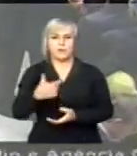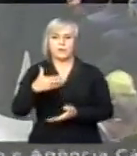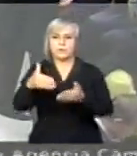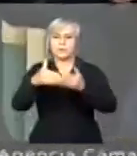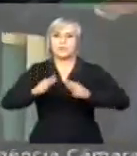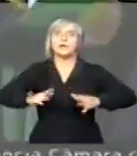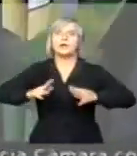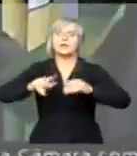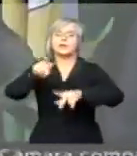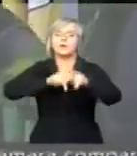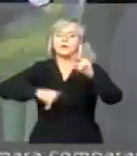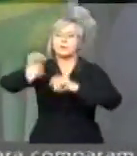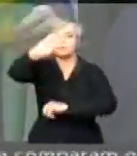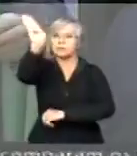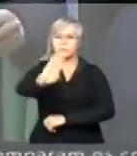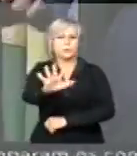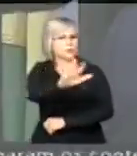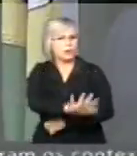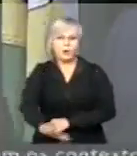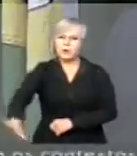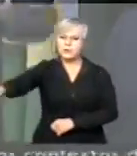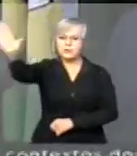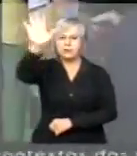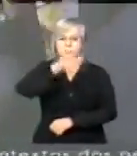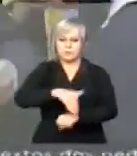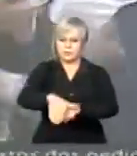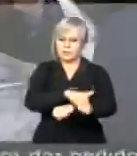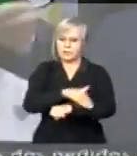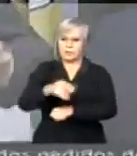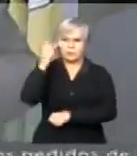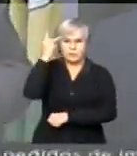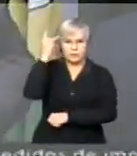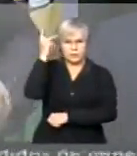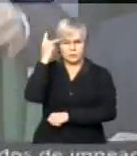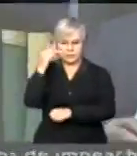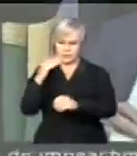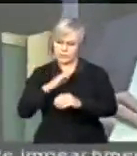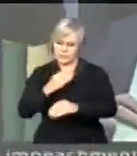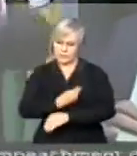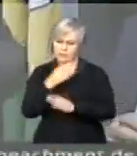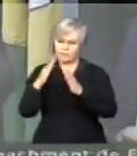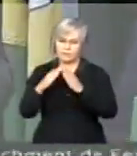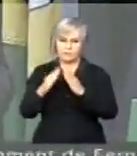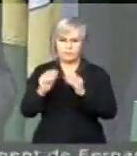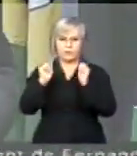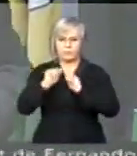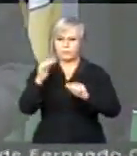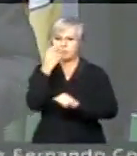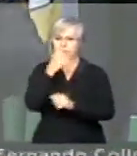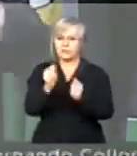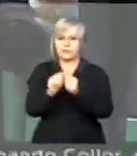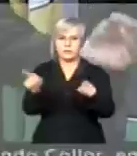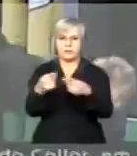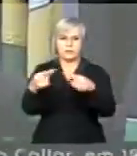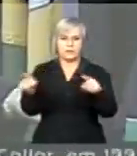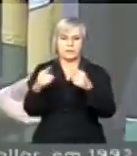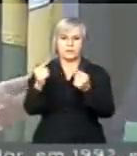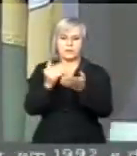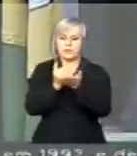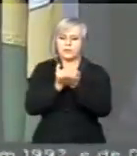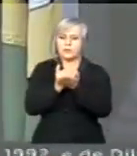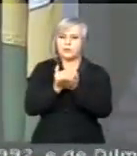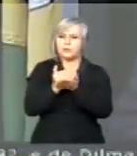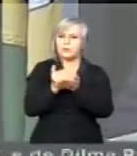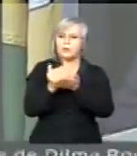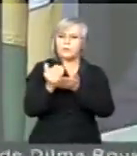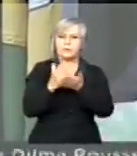vocês, brasileiros do Brasil inteiro, da Avenida Paulista, que estão em casa, pudessem cantar aquela musiquinha que começou